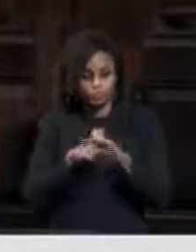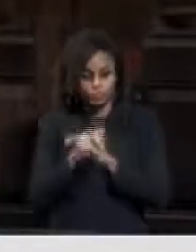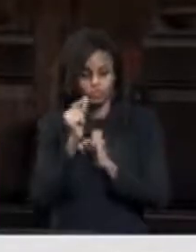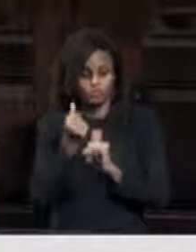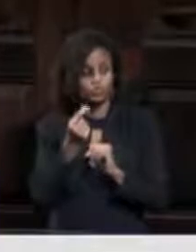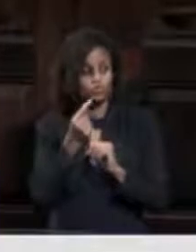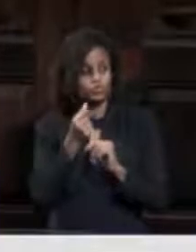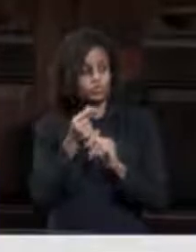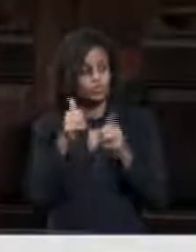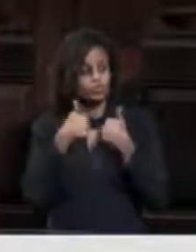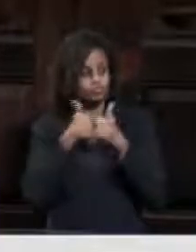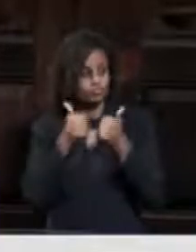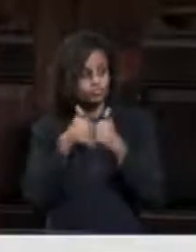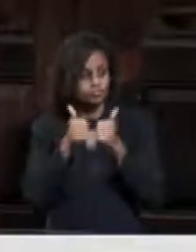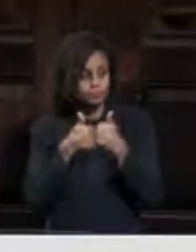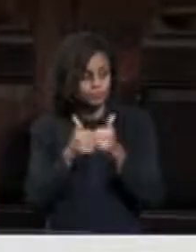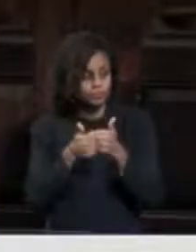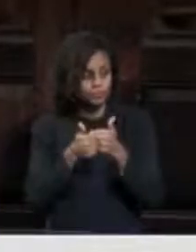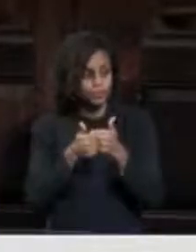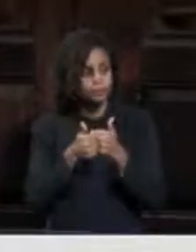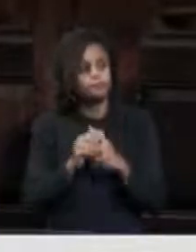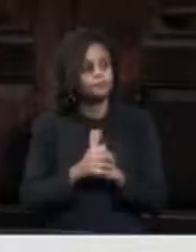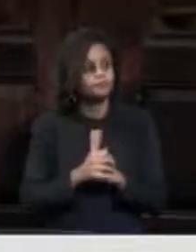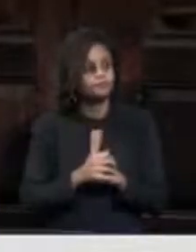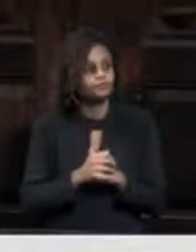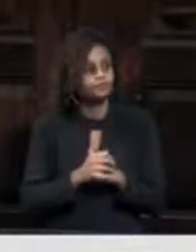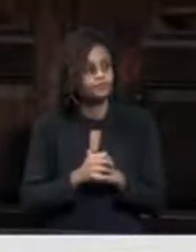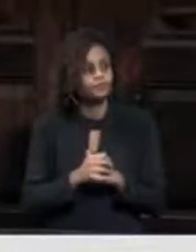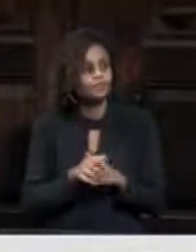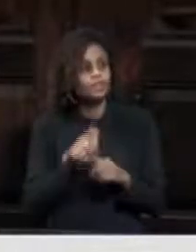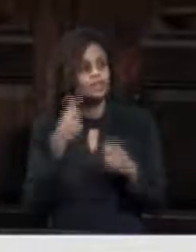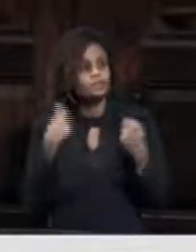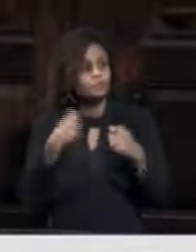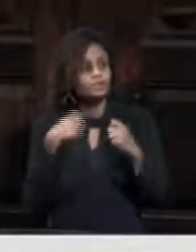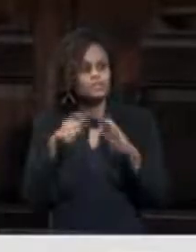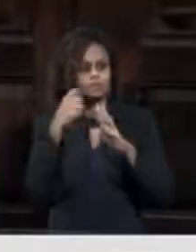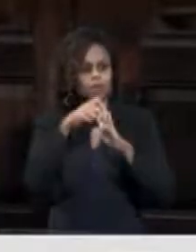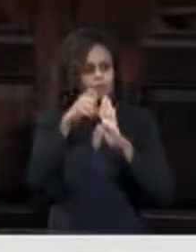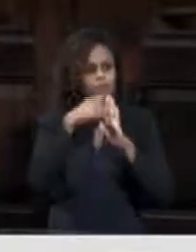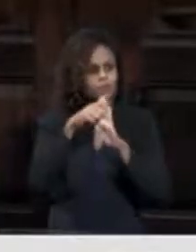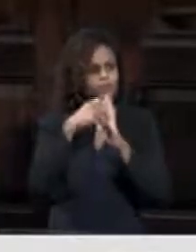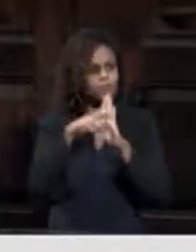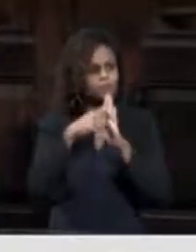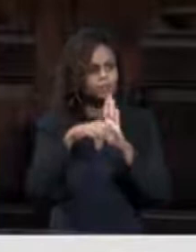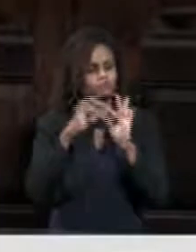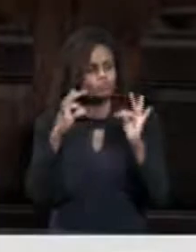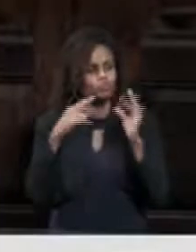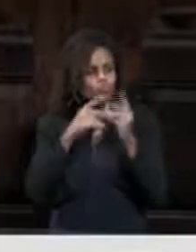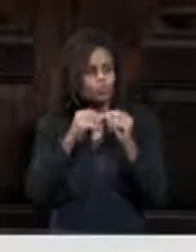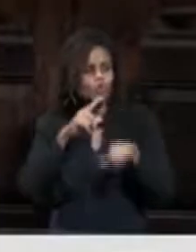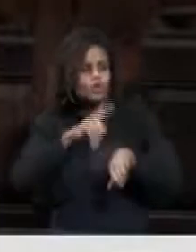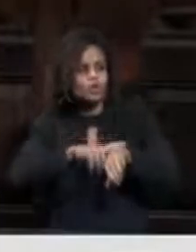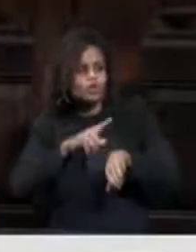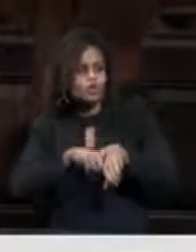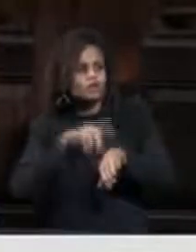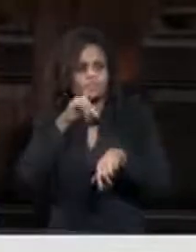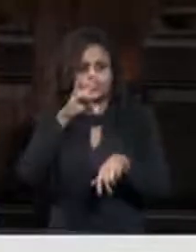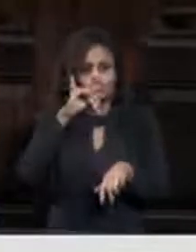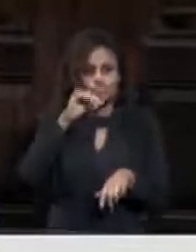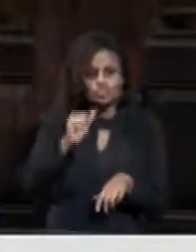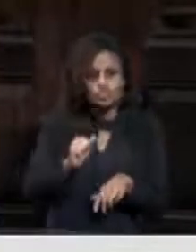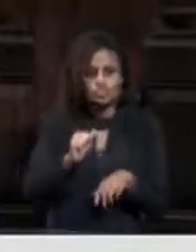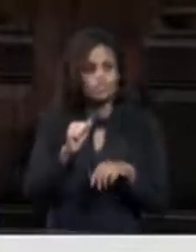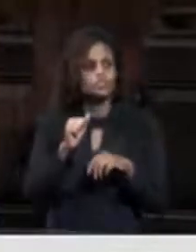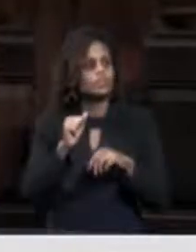empresa Riocart, que seja discriminado quanto cada concessionária